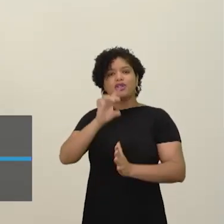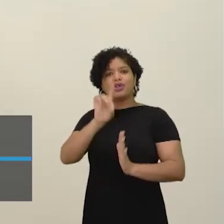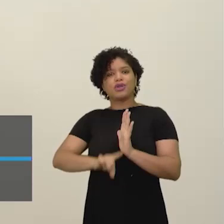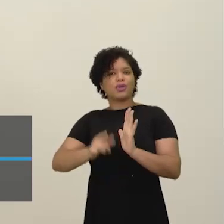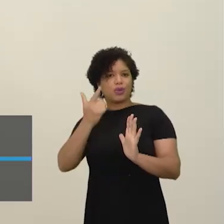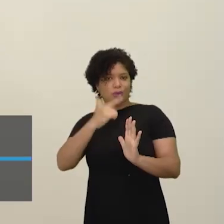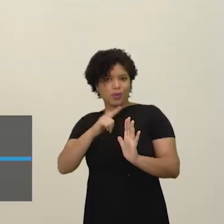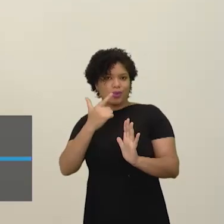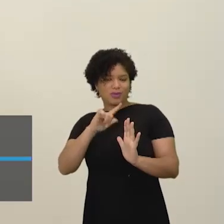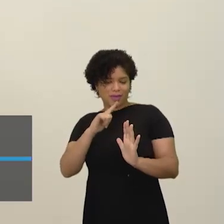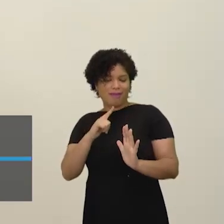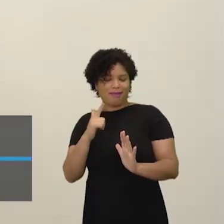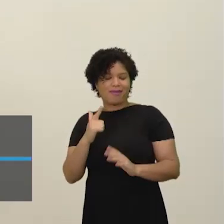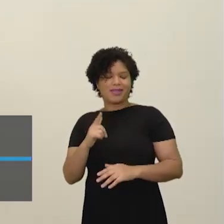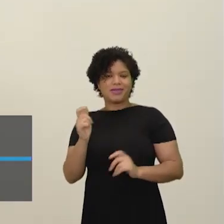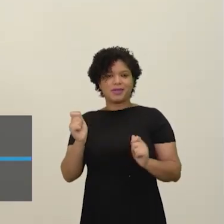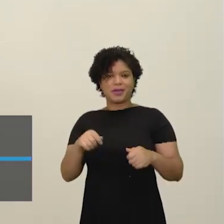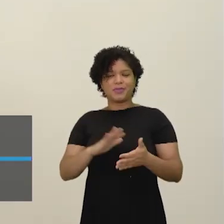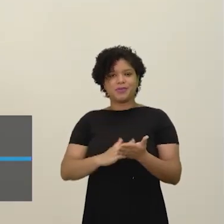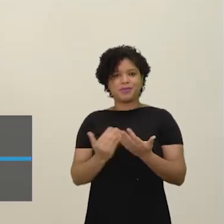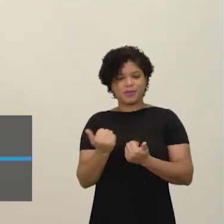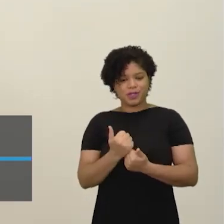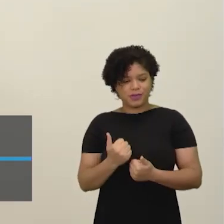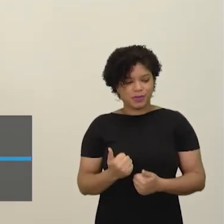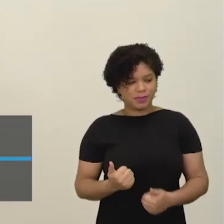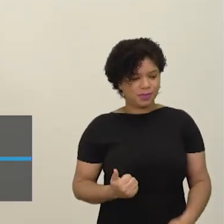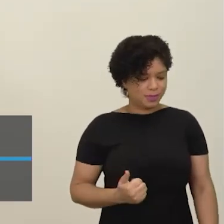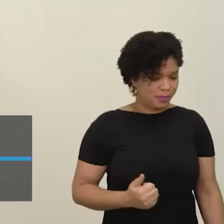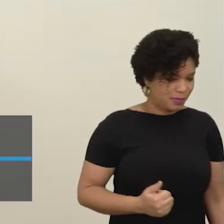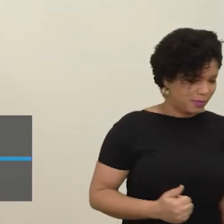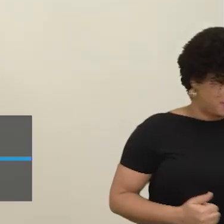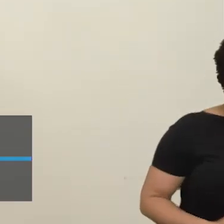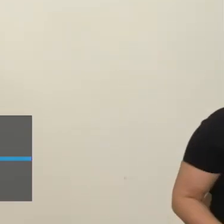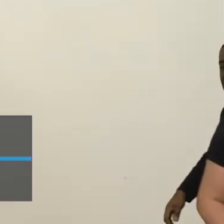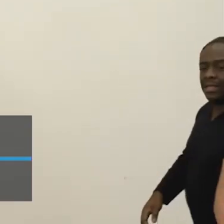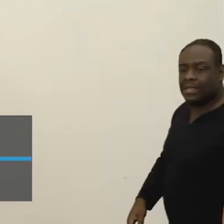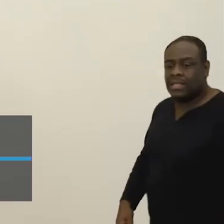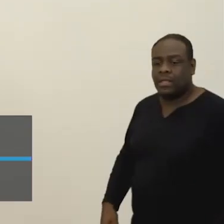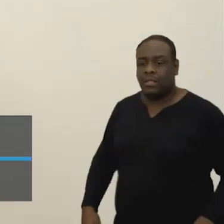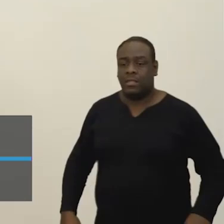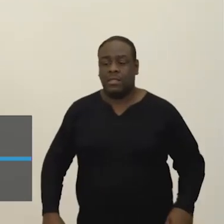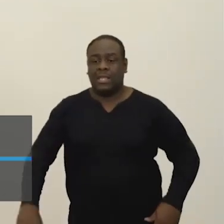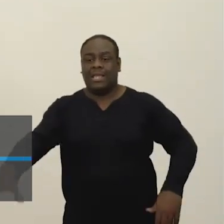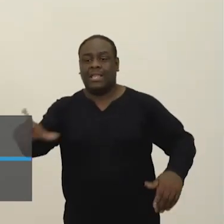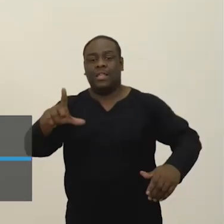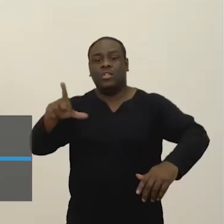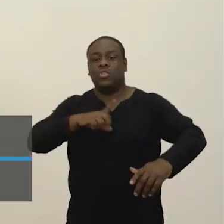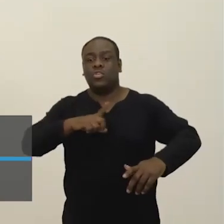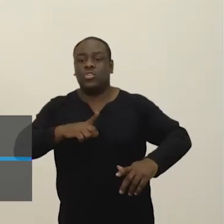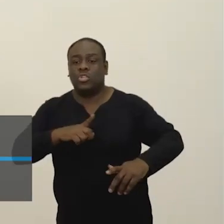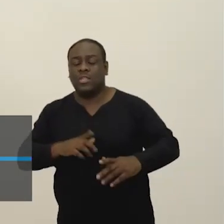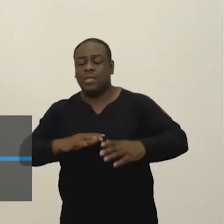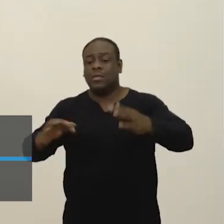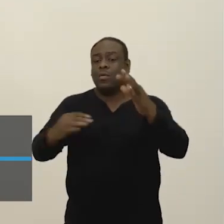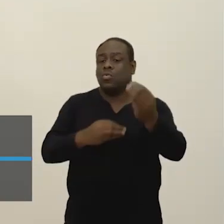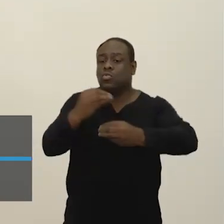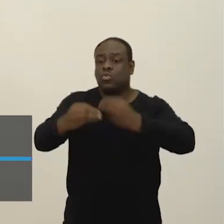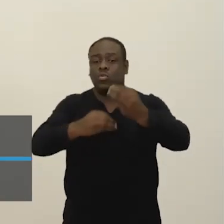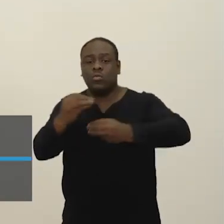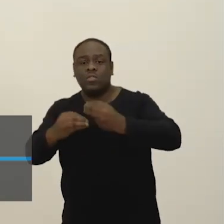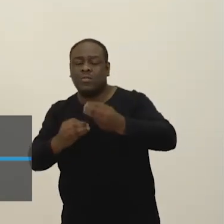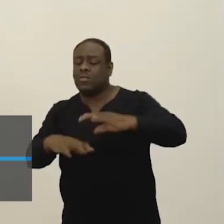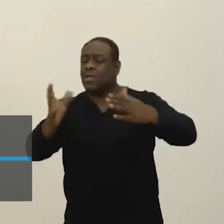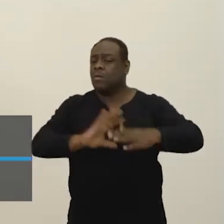É claro que a Constituição, ela existe, existem os direitos, mas na prática algumas coisas não